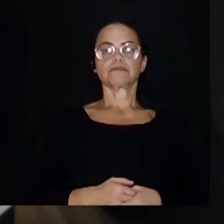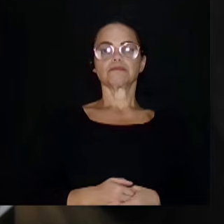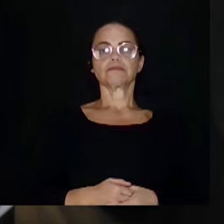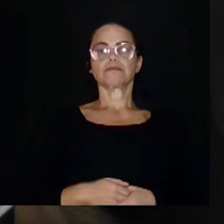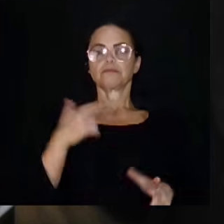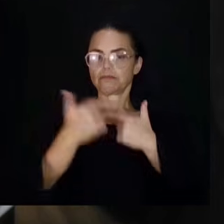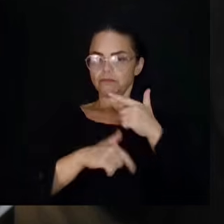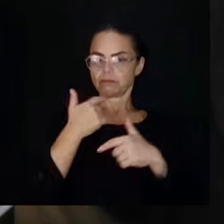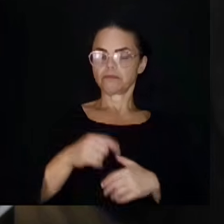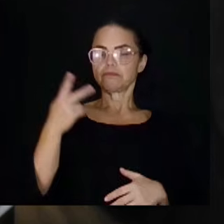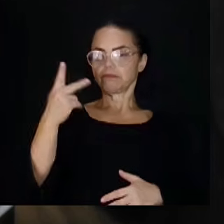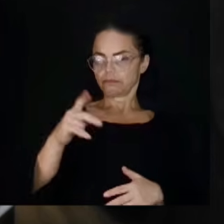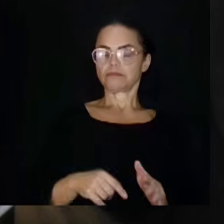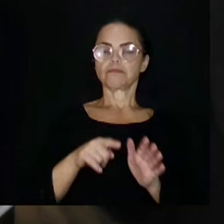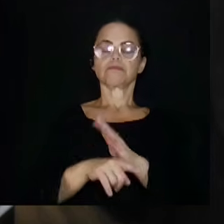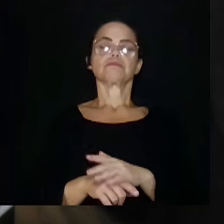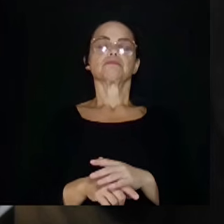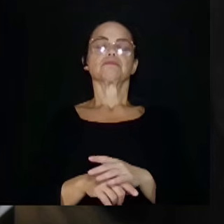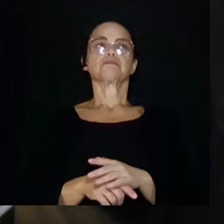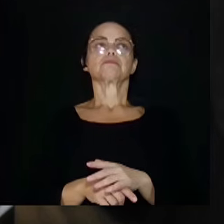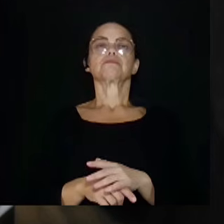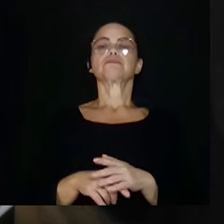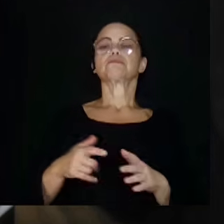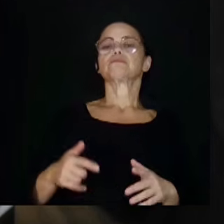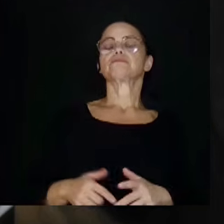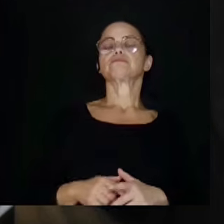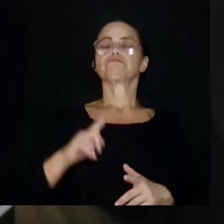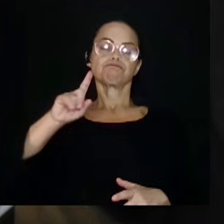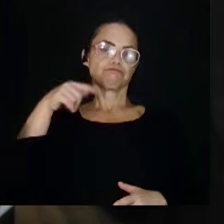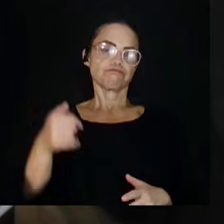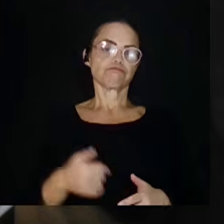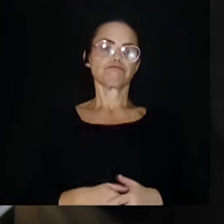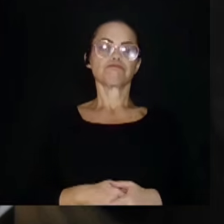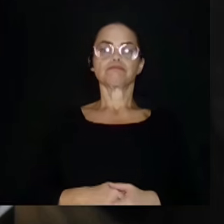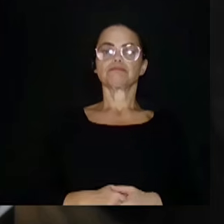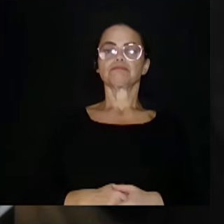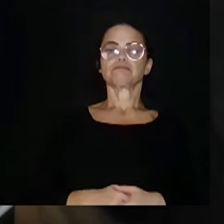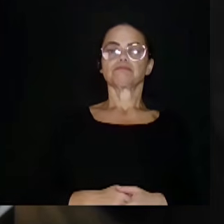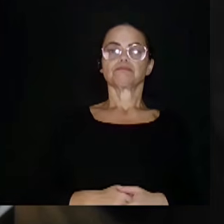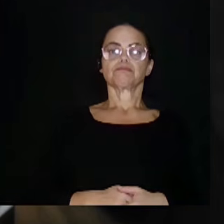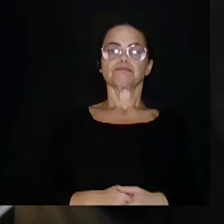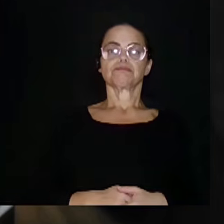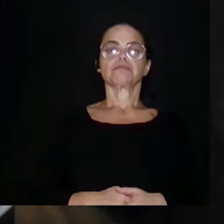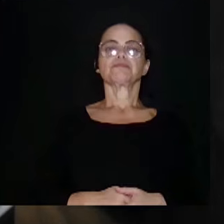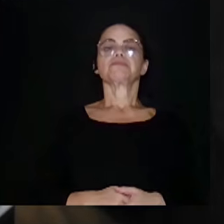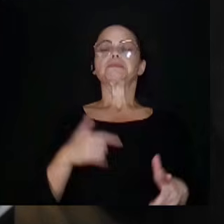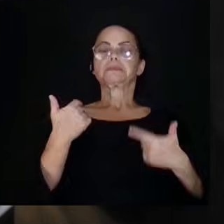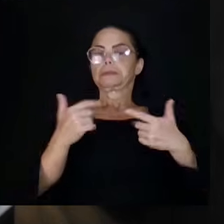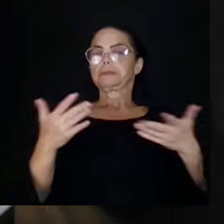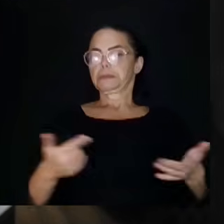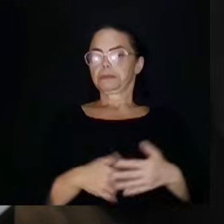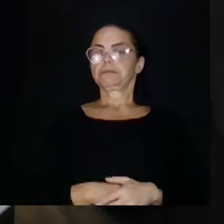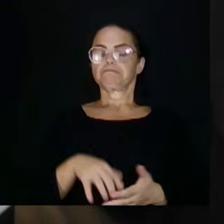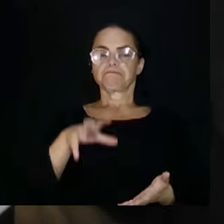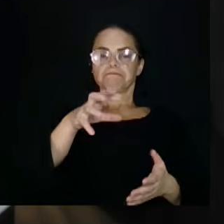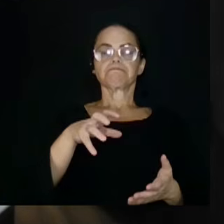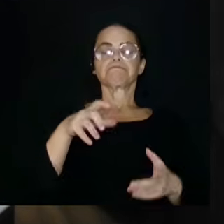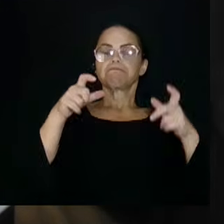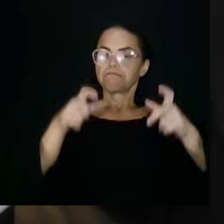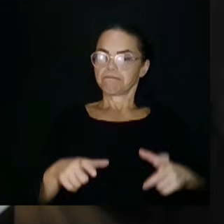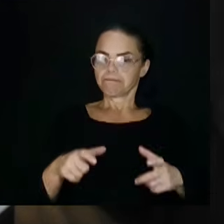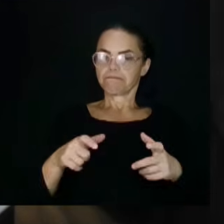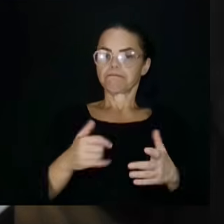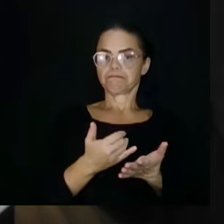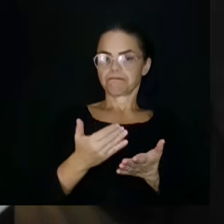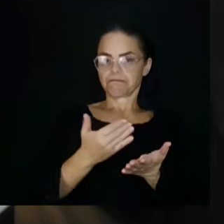tua atuação vai para além da sua atuação ali no seu local inicial de trabalho, né? Você,